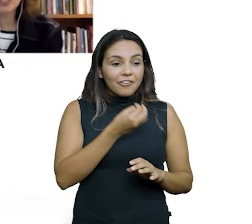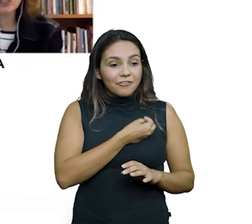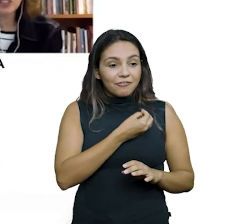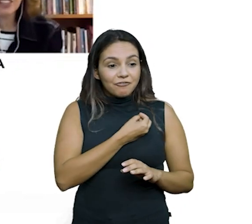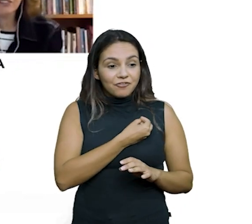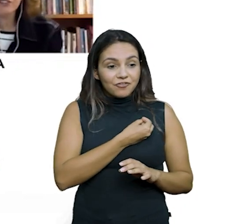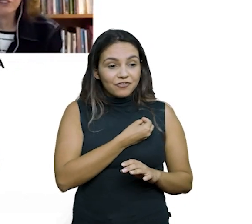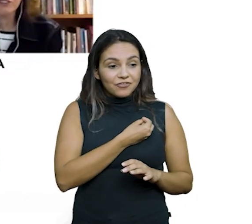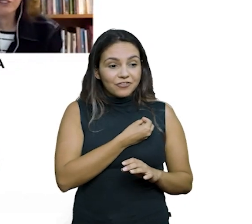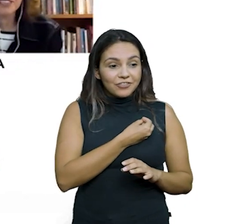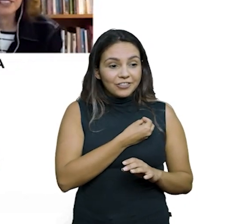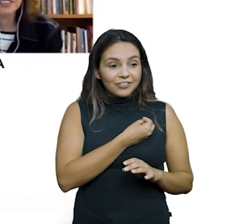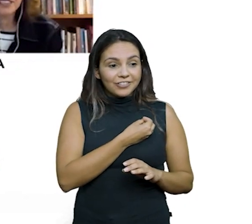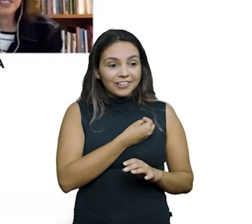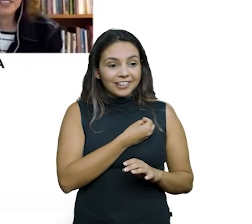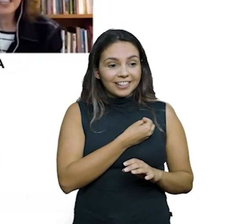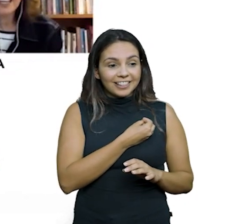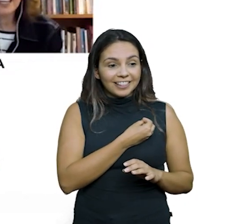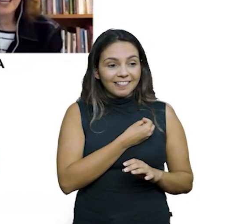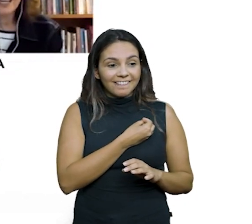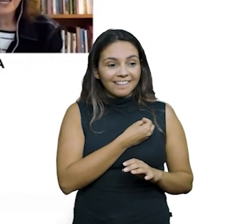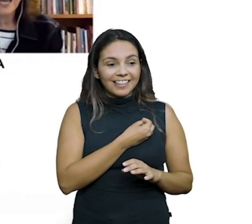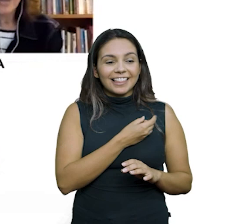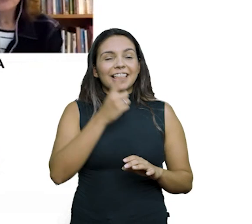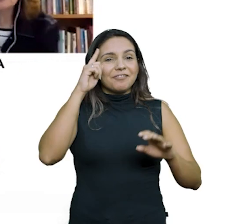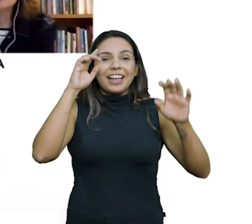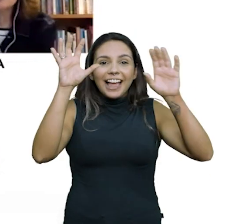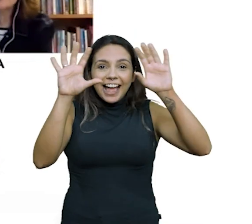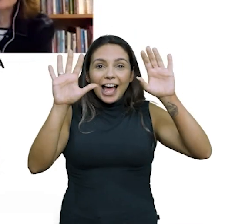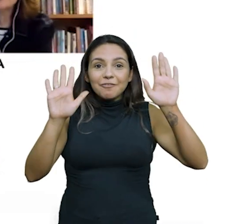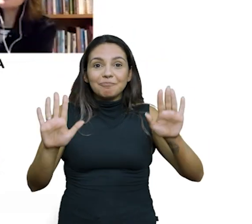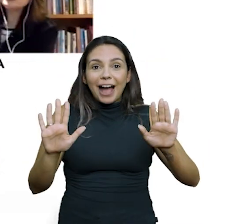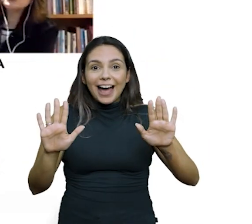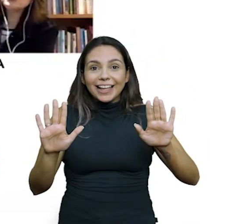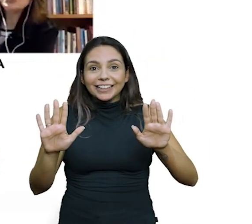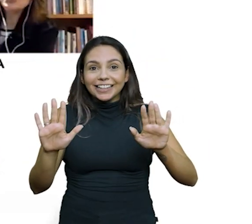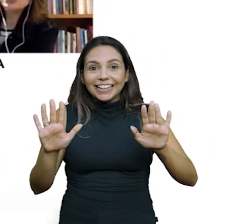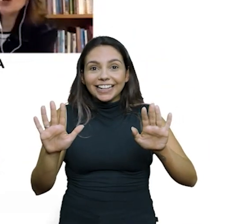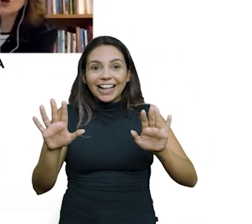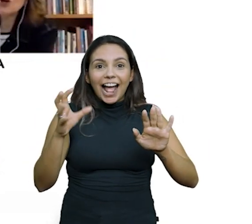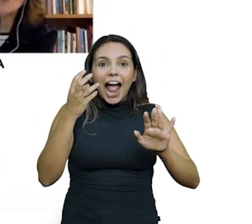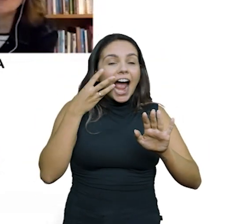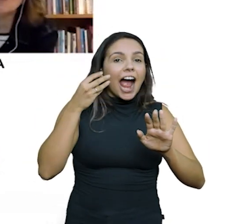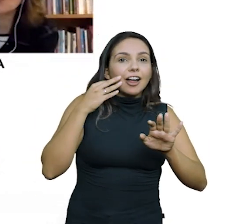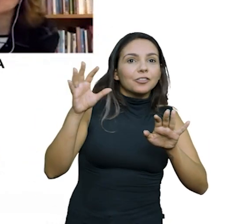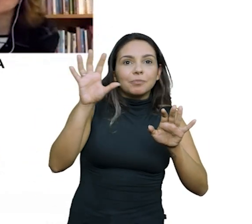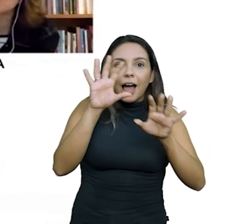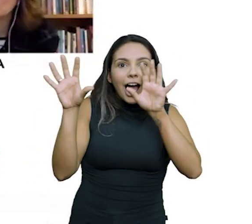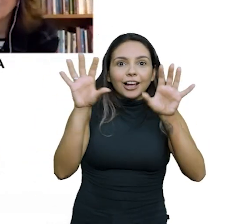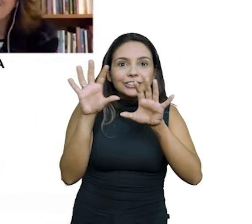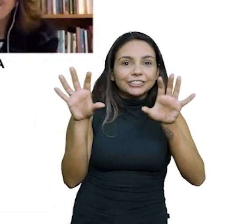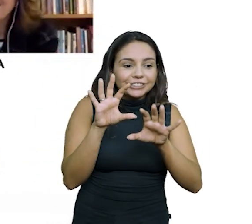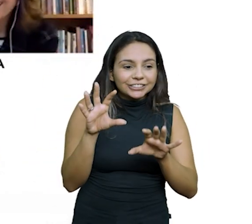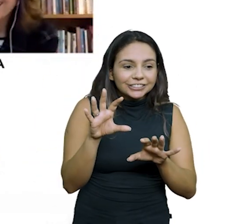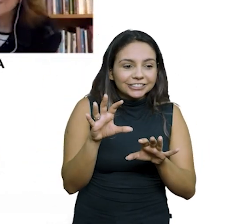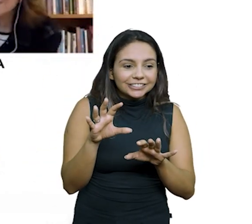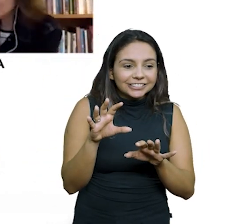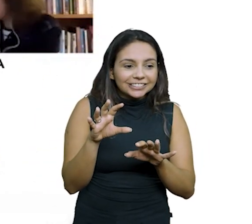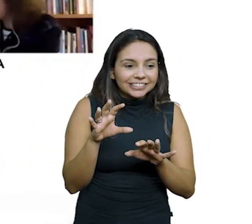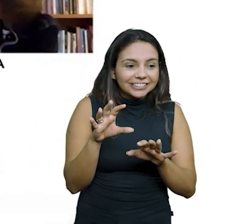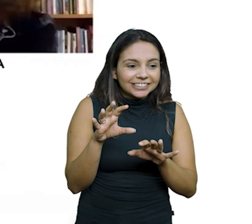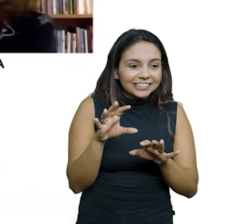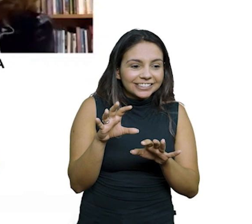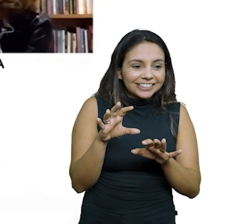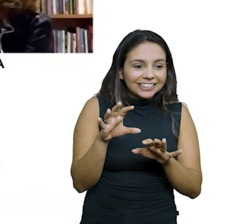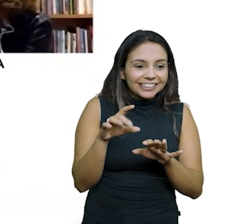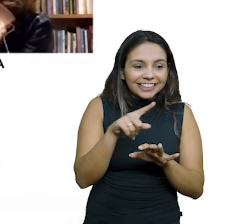pega um dos gatos que está descansando sobre a prateleira e o mostra para a câmera. Começou a mexer. Eu falei, meu Deus, tem uma